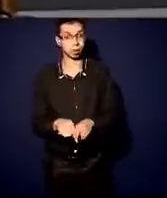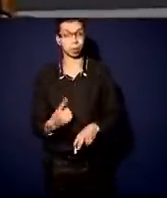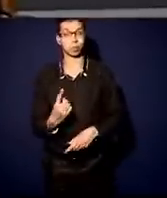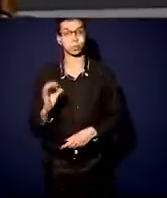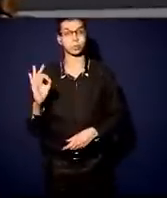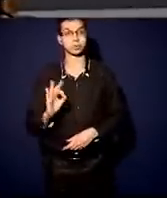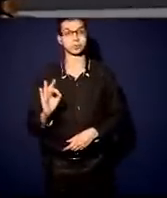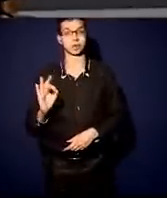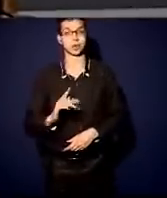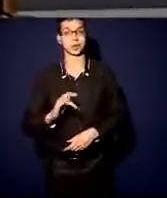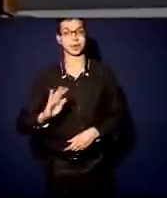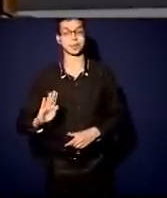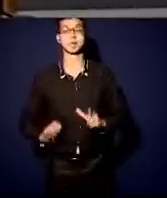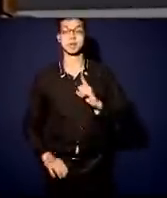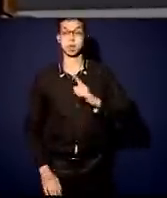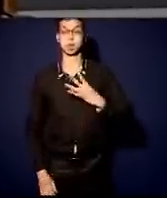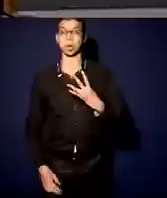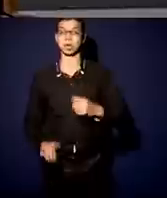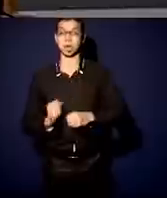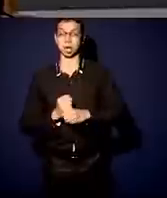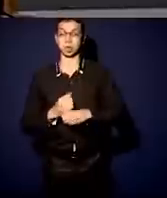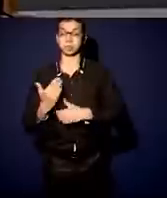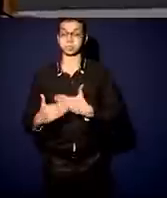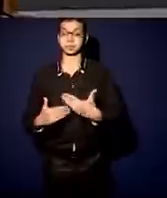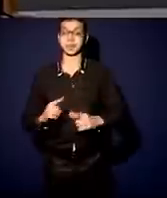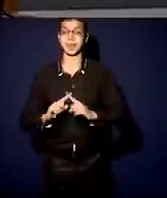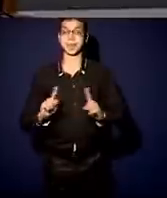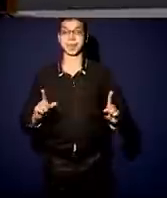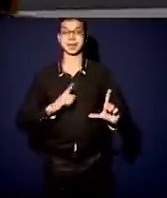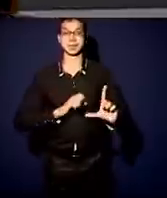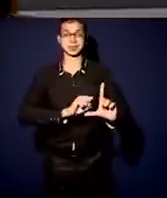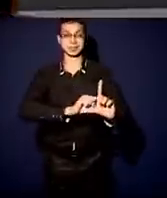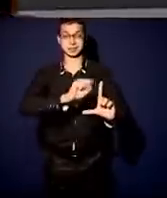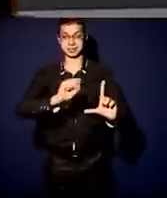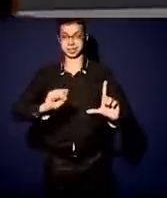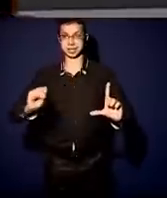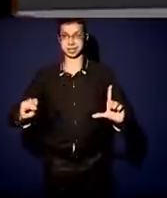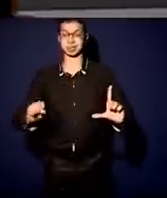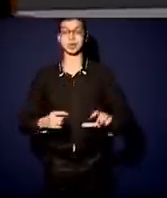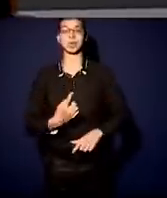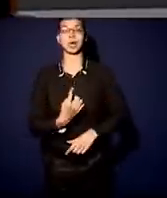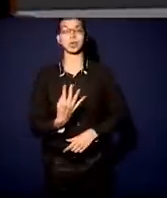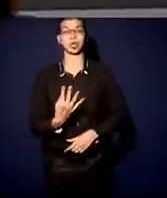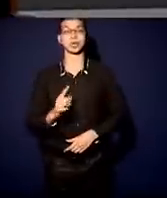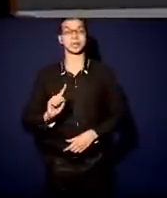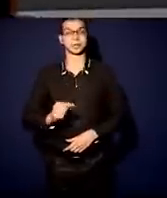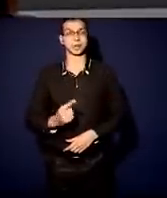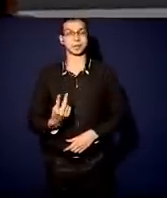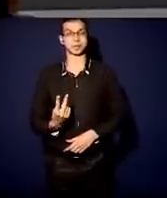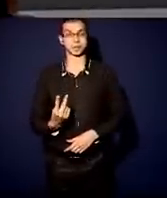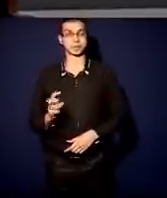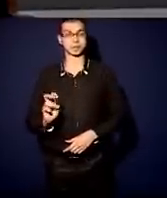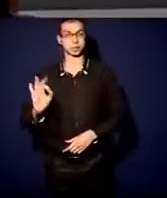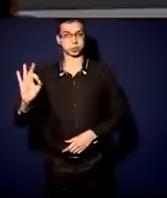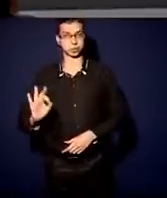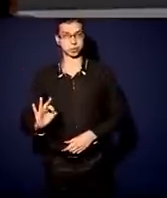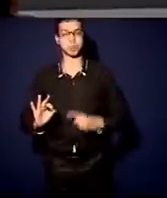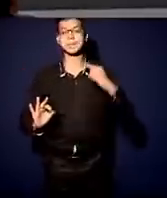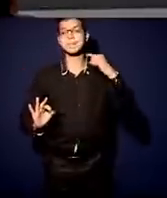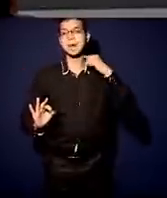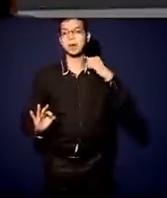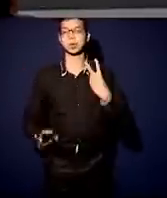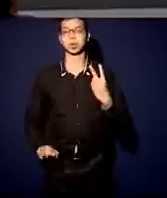de quatro anos seguidos de Déficit a taxa se que saiu de 14,25%, em Maio de 2016